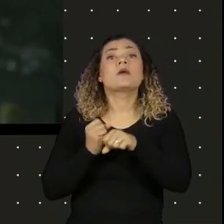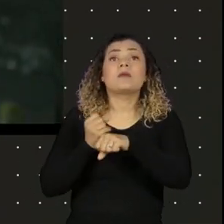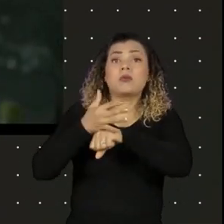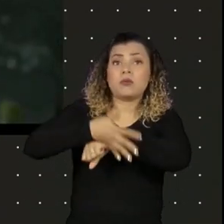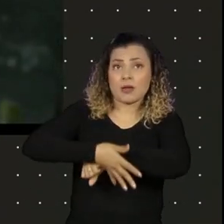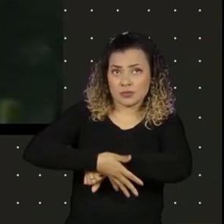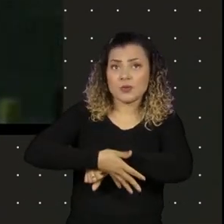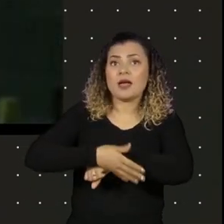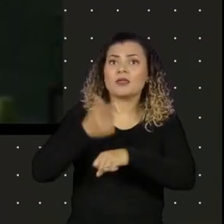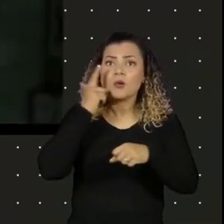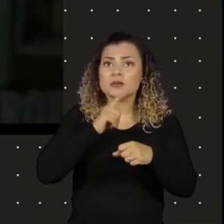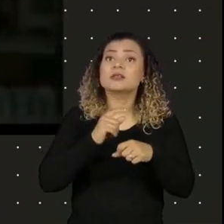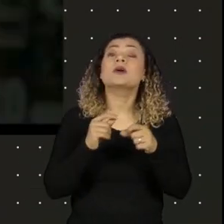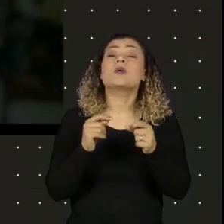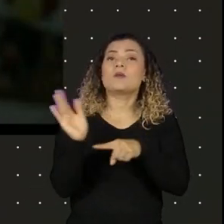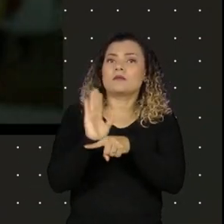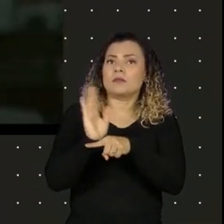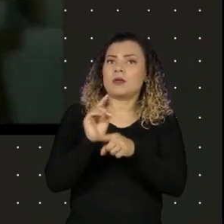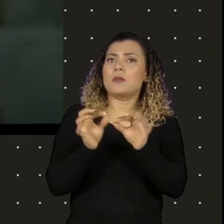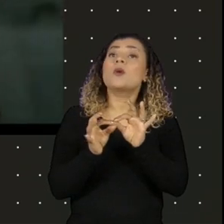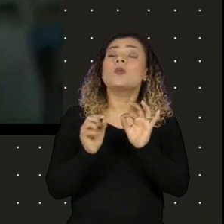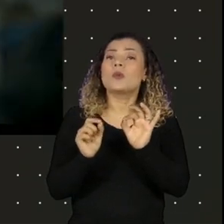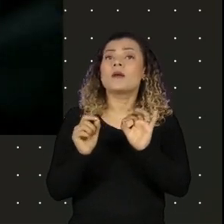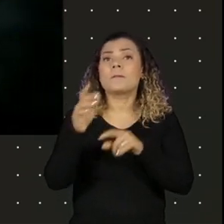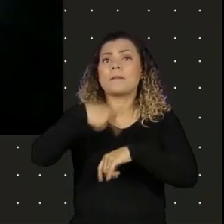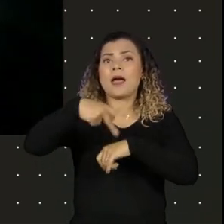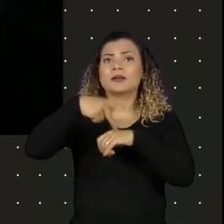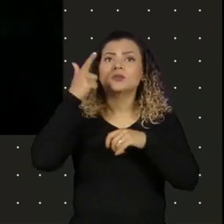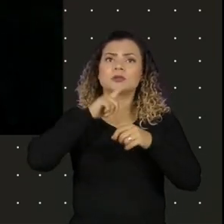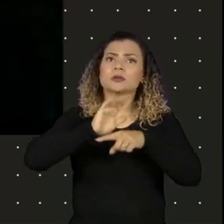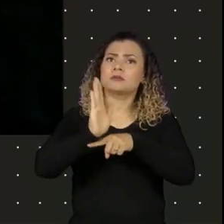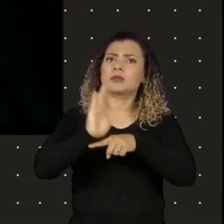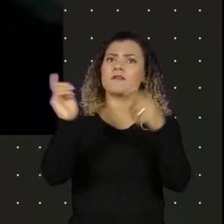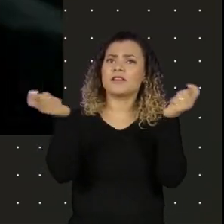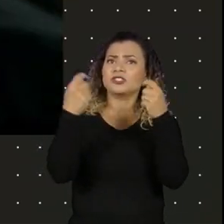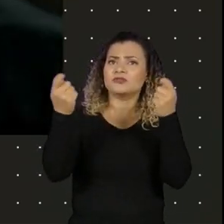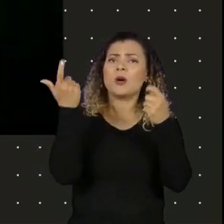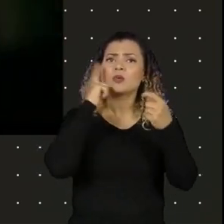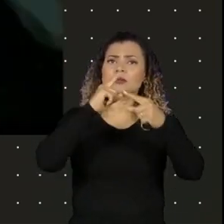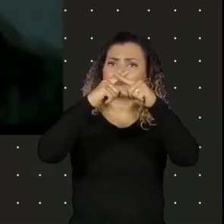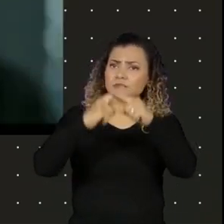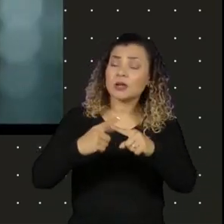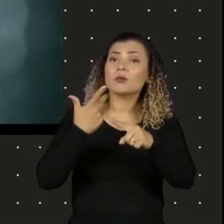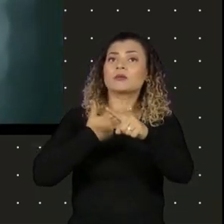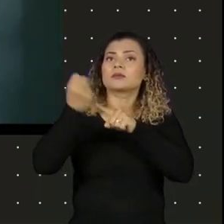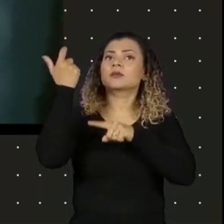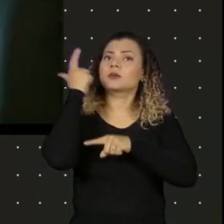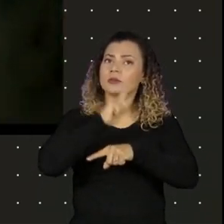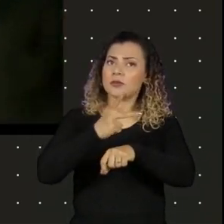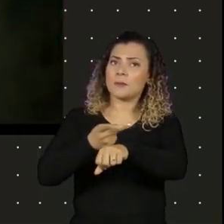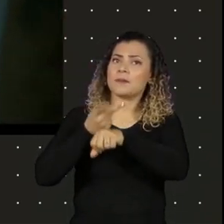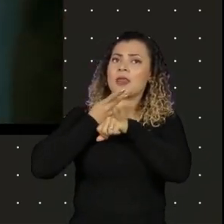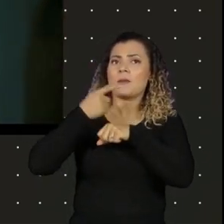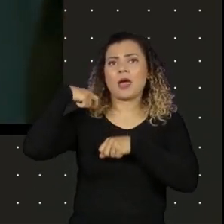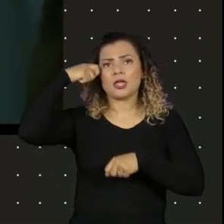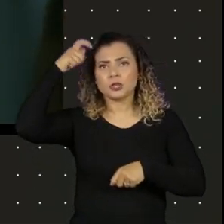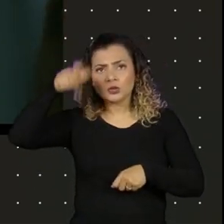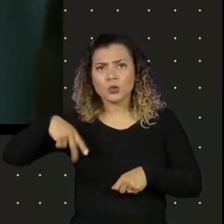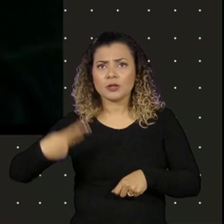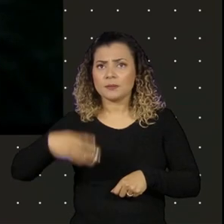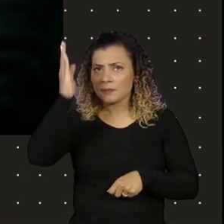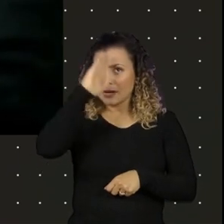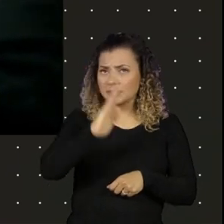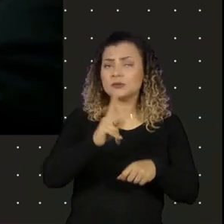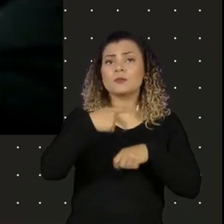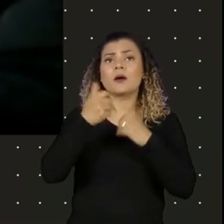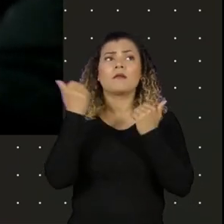Esse filme ficou bem bonito, entrou em cartaz no país e rodou em alguns festivais. O Mário ganhou, inclusive, prêmios de melhor ator aqui no Brasil e fora do